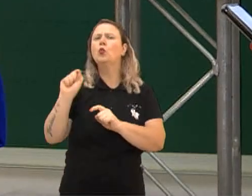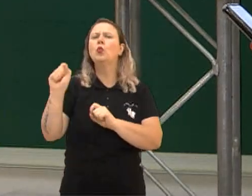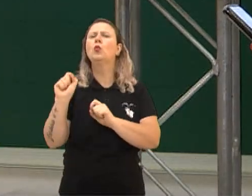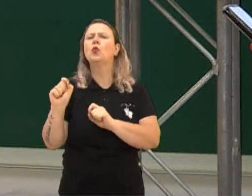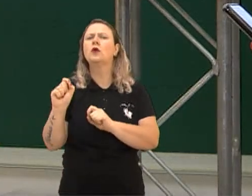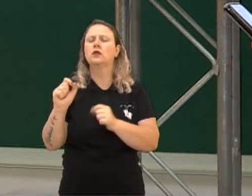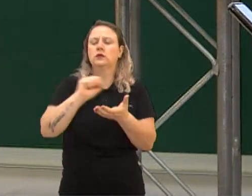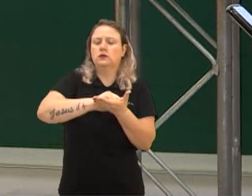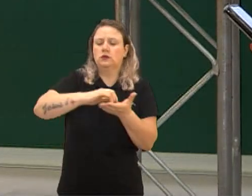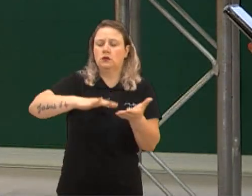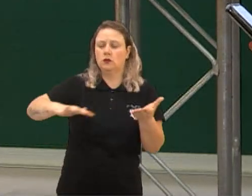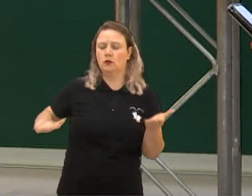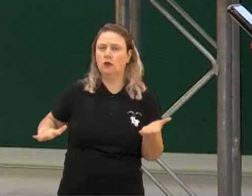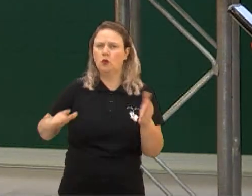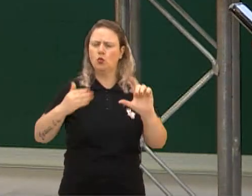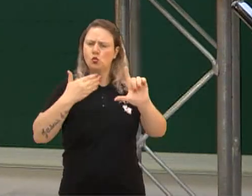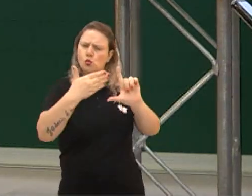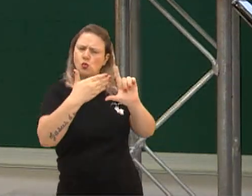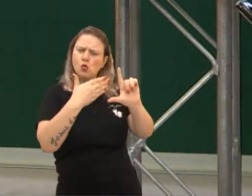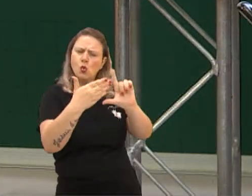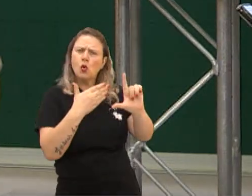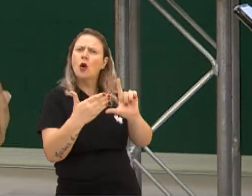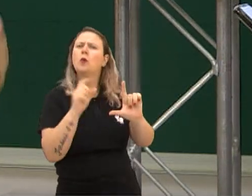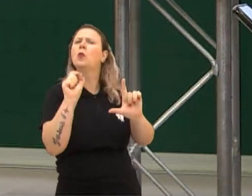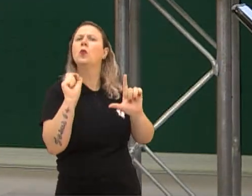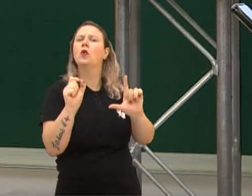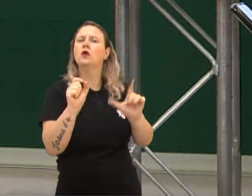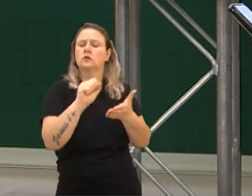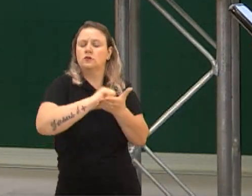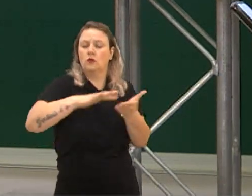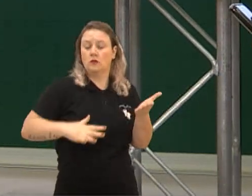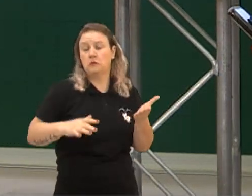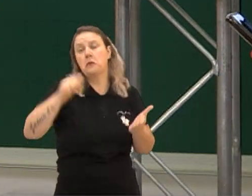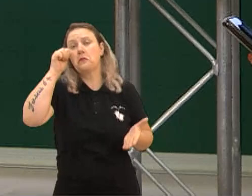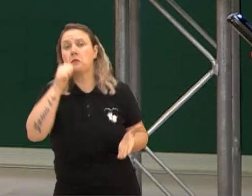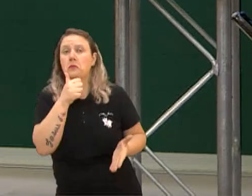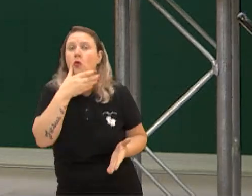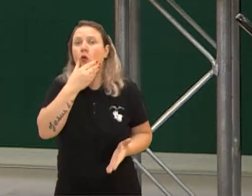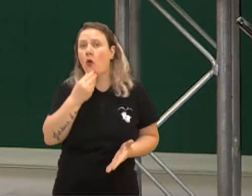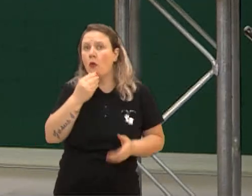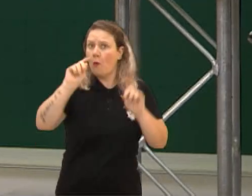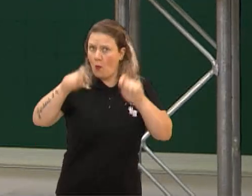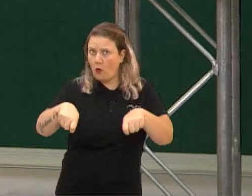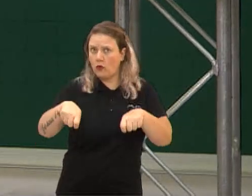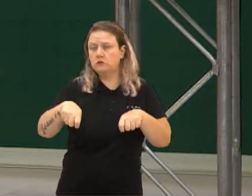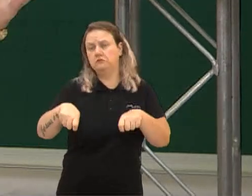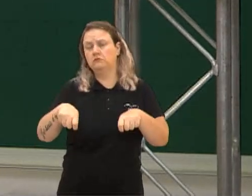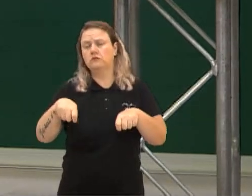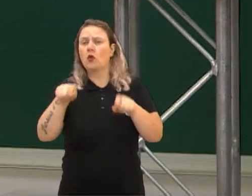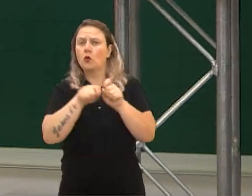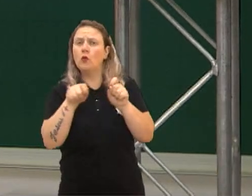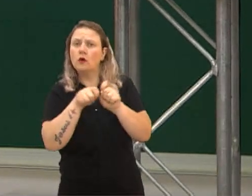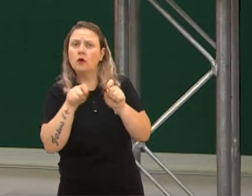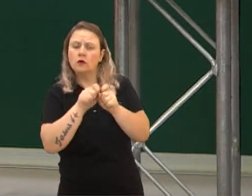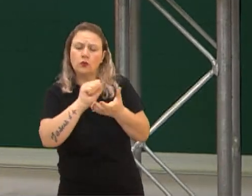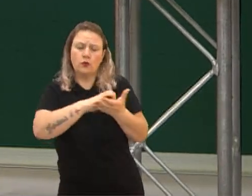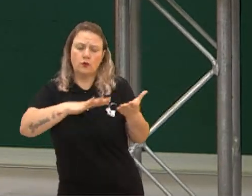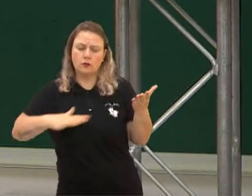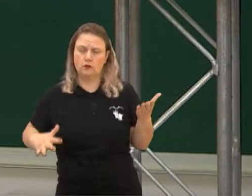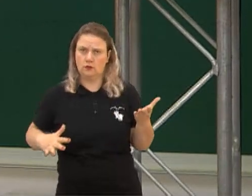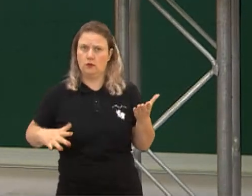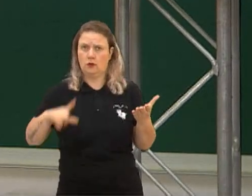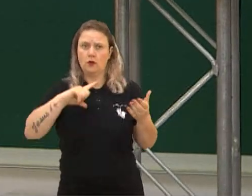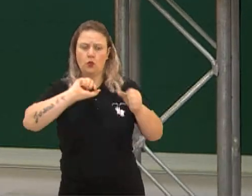as atividades durante as videoaulas. Quem faz? Pode ser ele ou ela, né? Ou fazem as atividades, eles ou elas, nós temos o